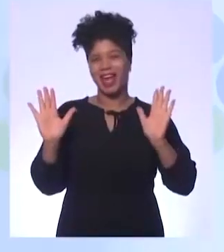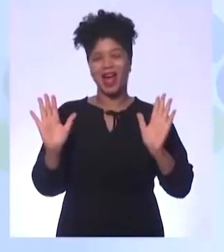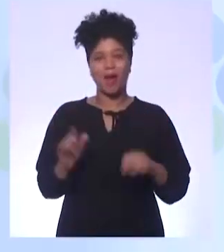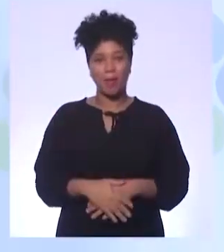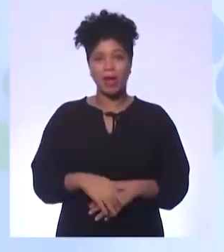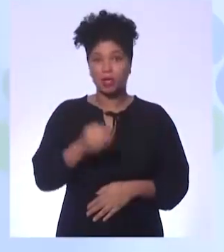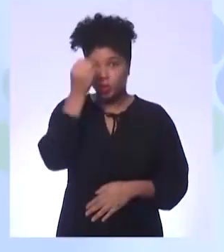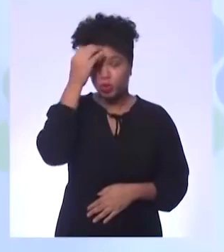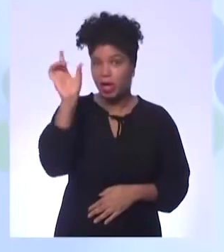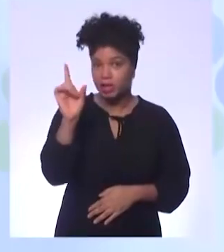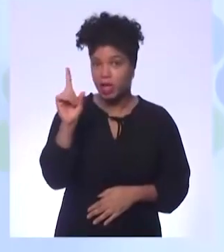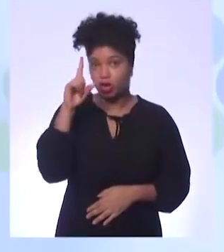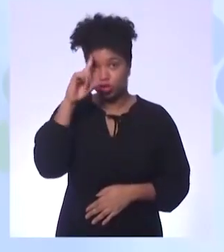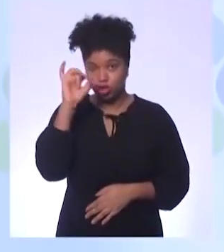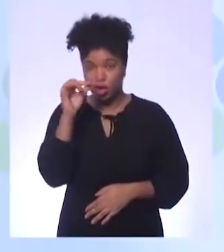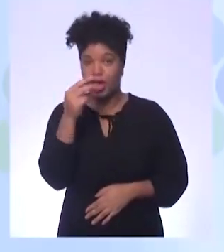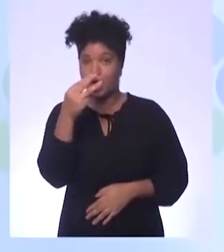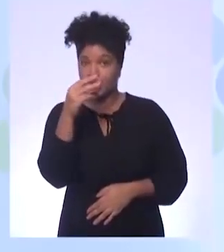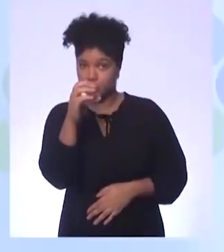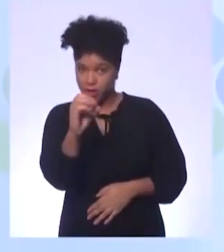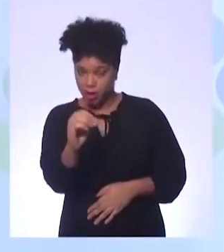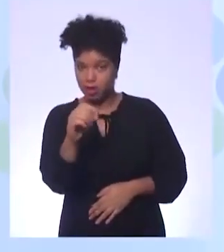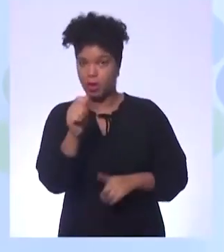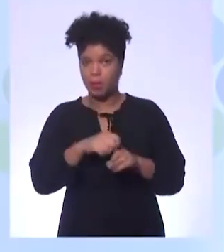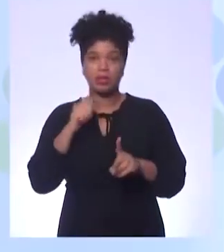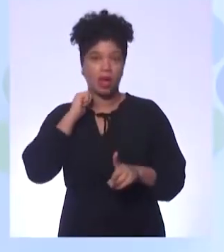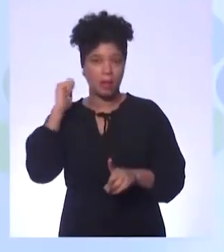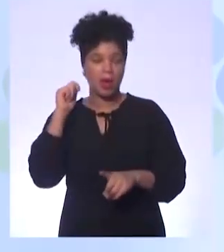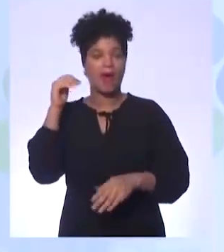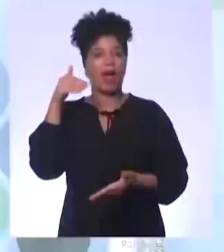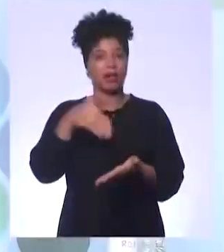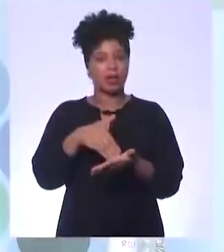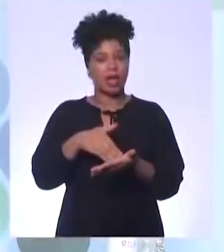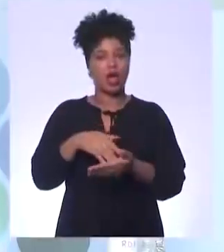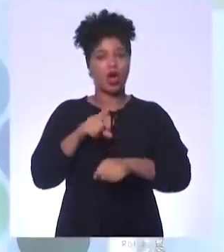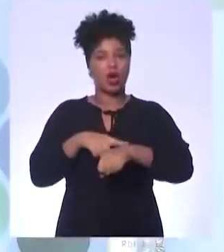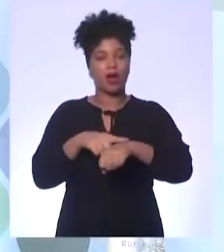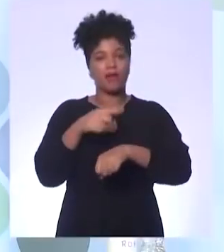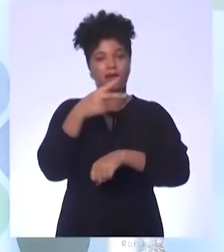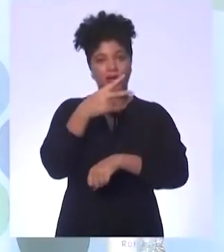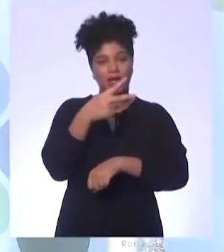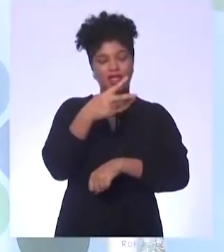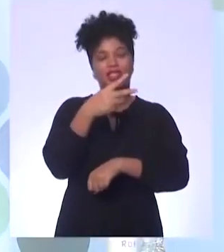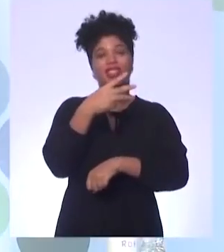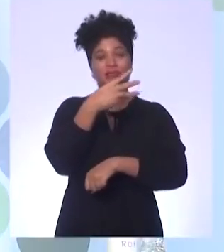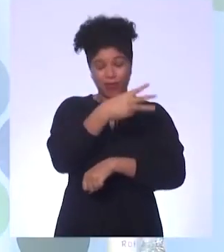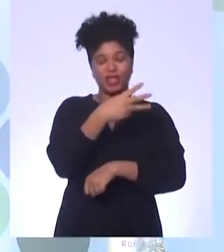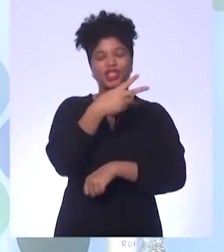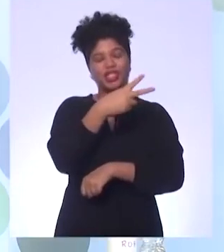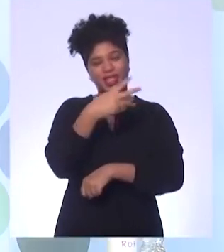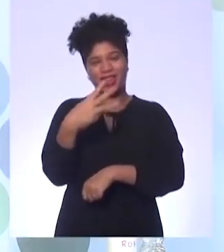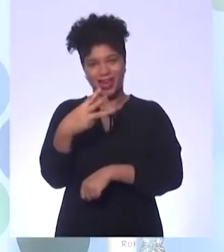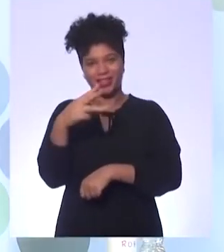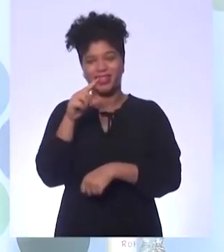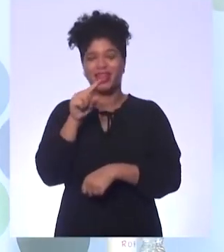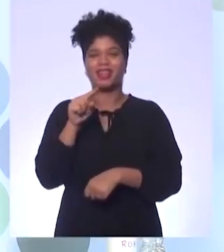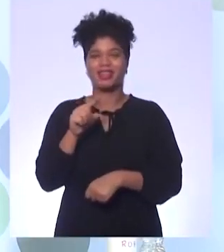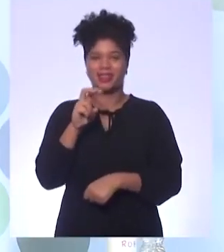não esqueça, 30 de abril, 23h59 é o horário de você poder responder essas atividades, tá bom? E então, hoje a gente falou sobre o pi